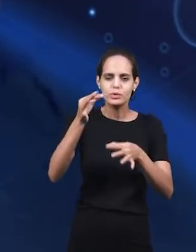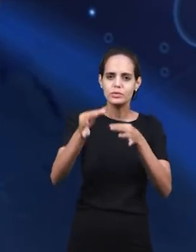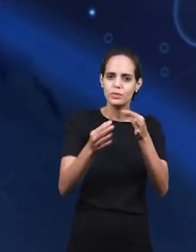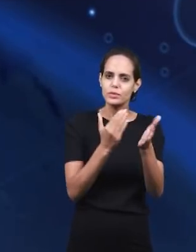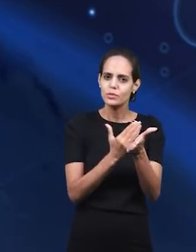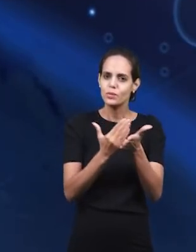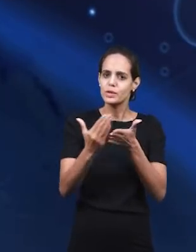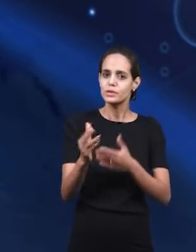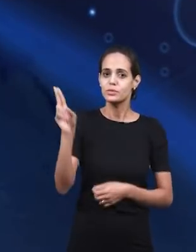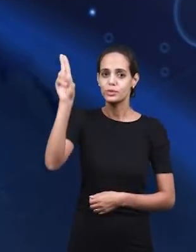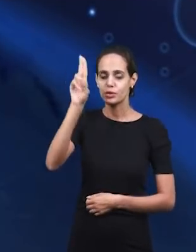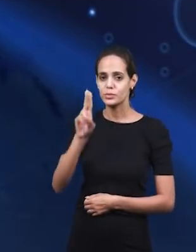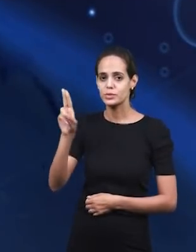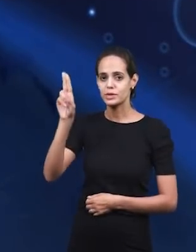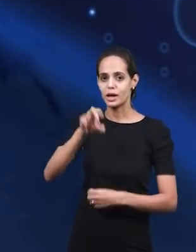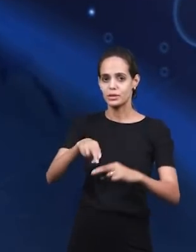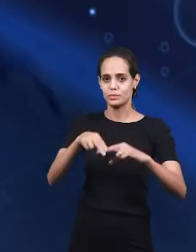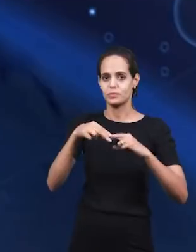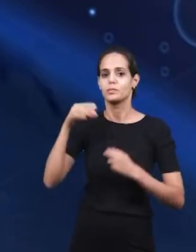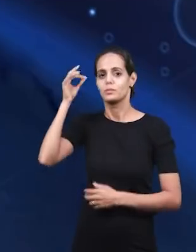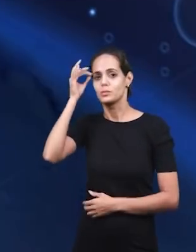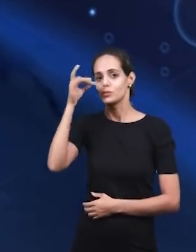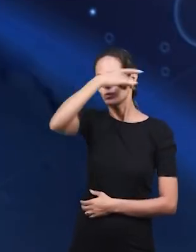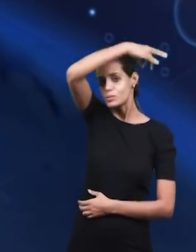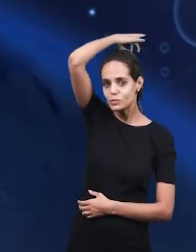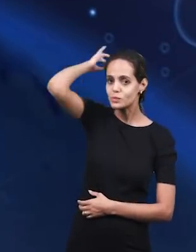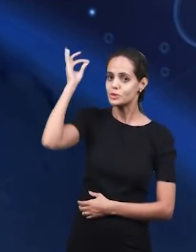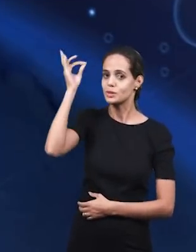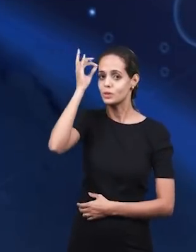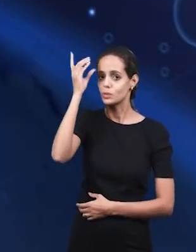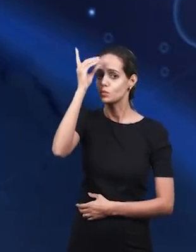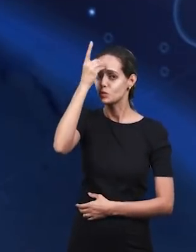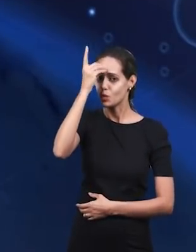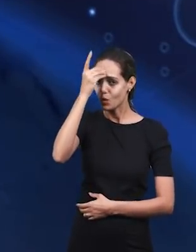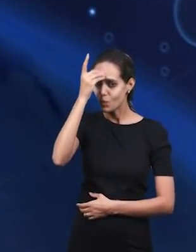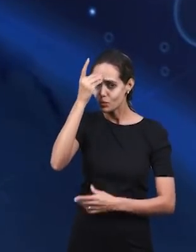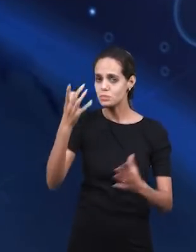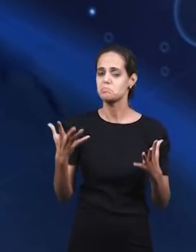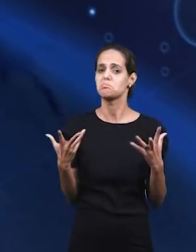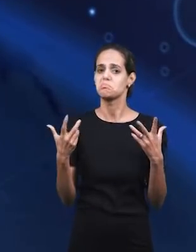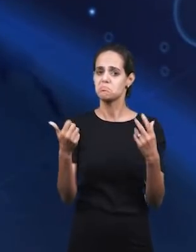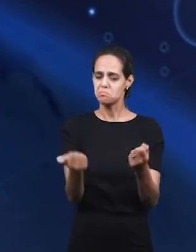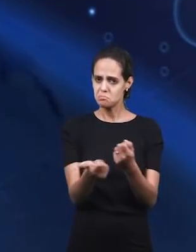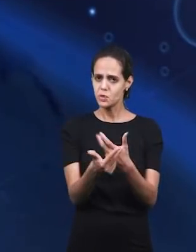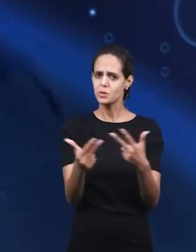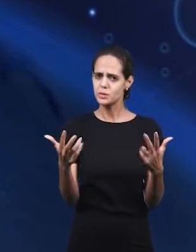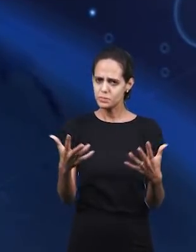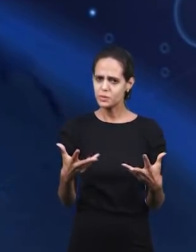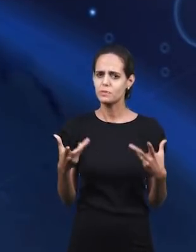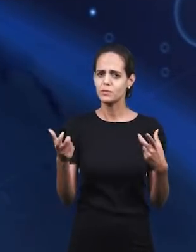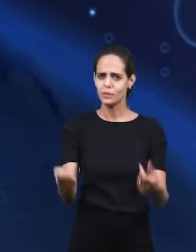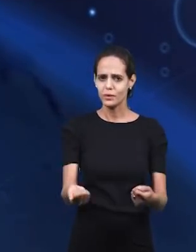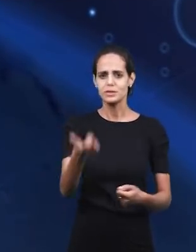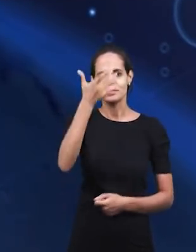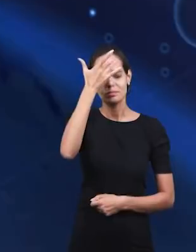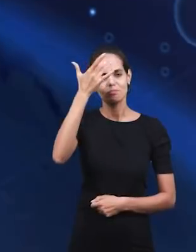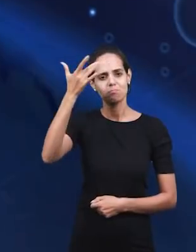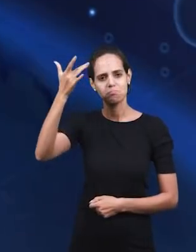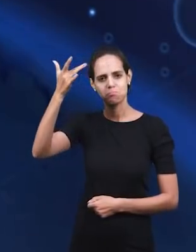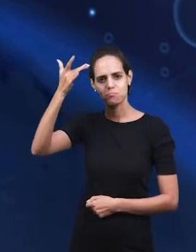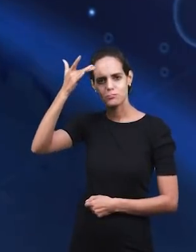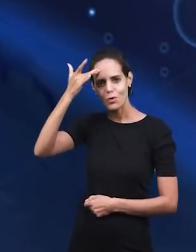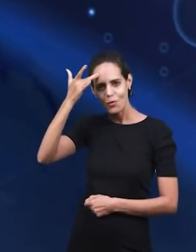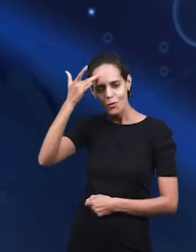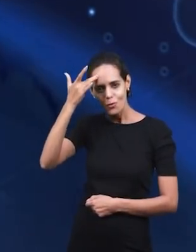estão começando a ser usadas em dons espirituais. Que coisa maravilhosa! Irmãos que participam da escola bíblica, Deus